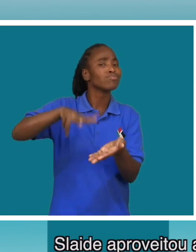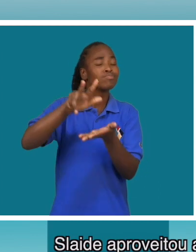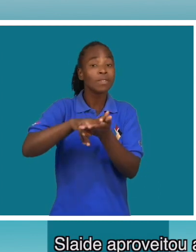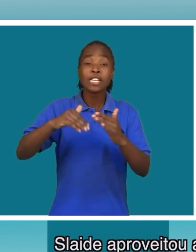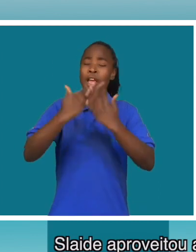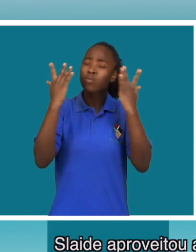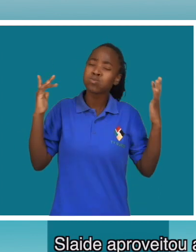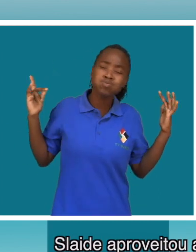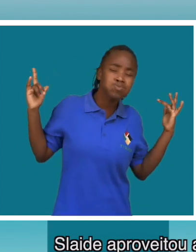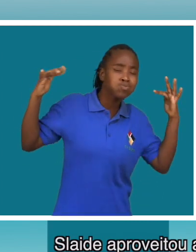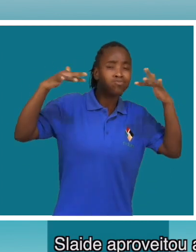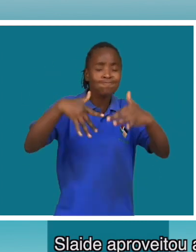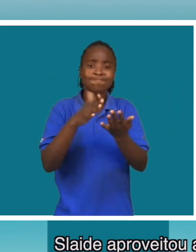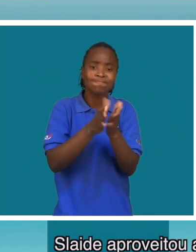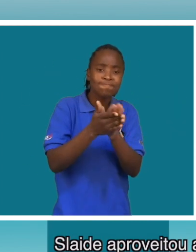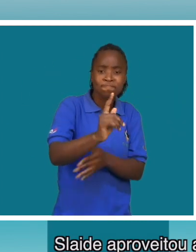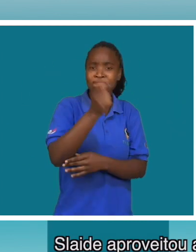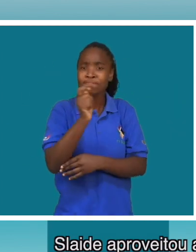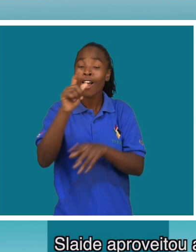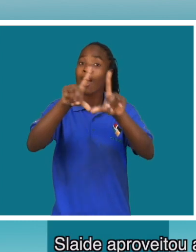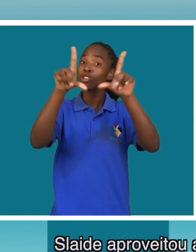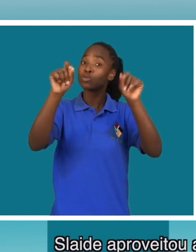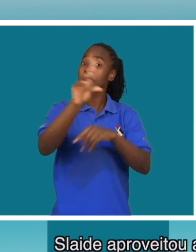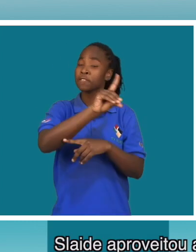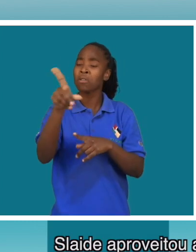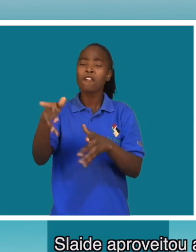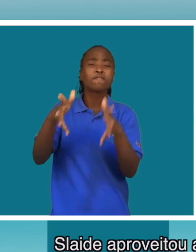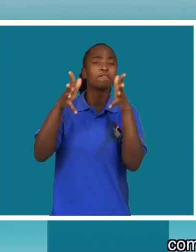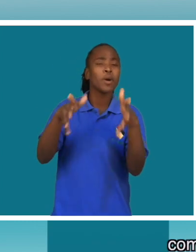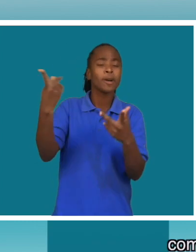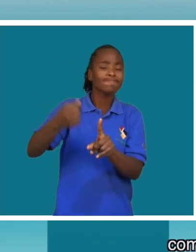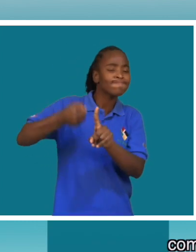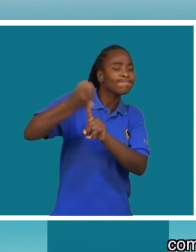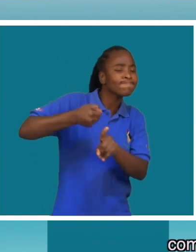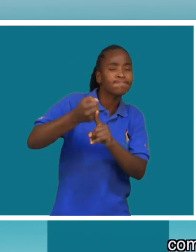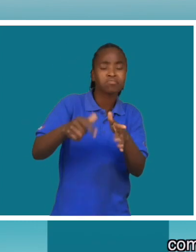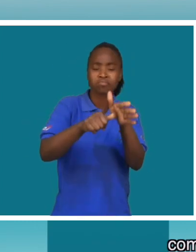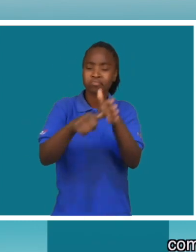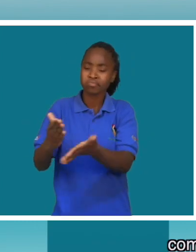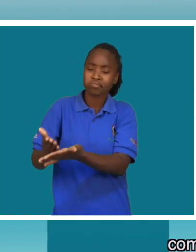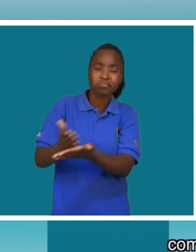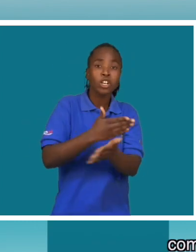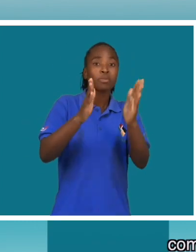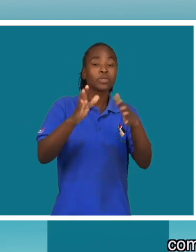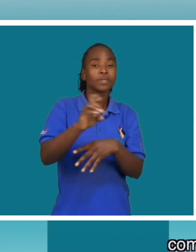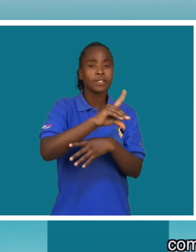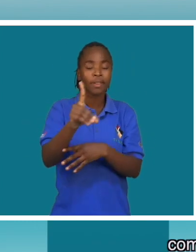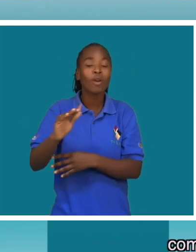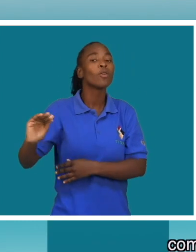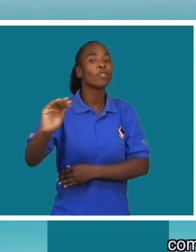para encorajar os jornalistas a produzirem matérias sobre a deficiência como forma de combater a estigmatização